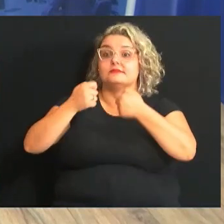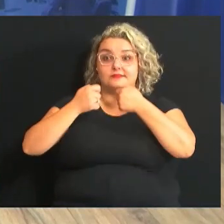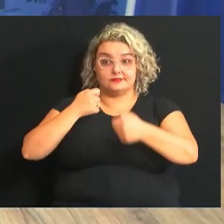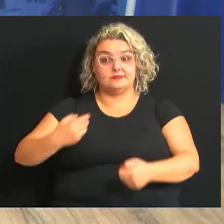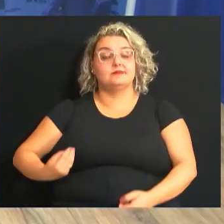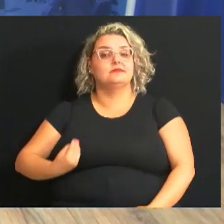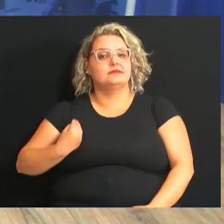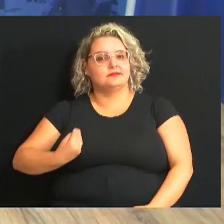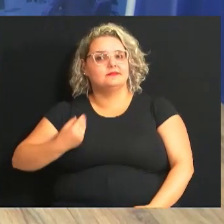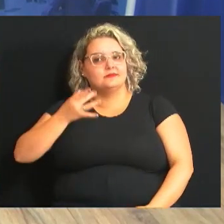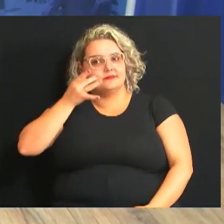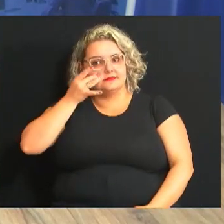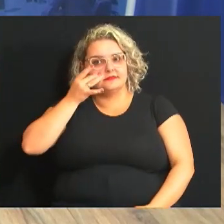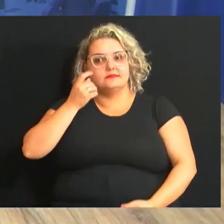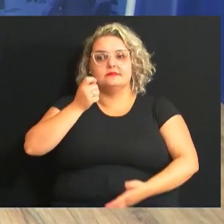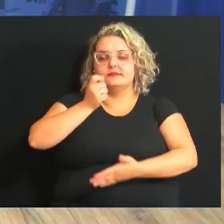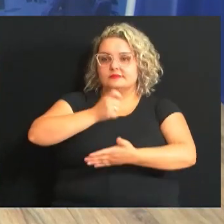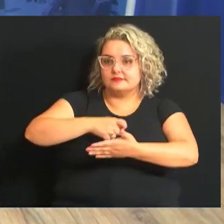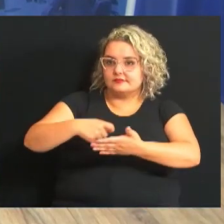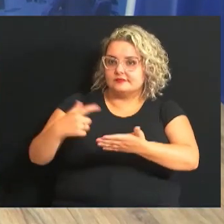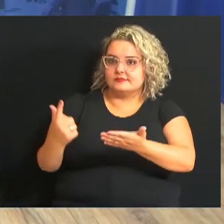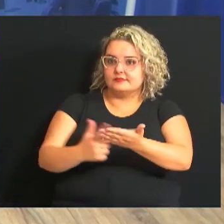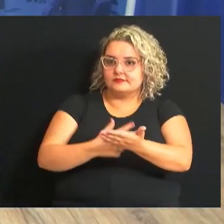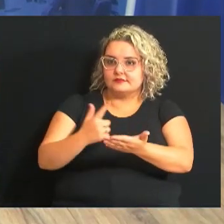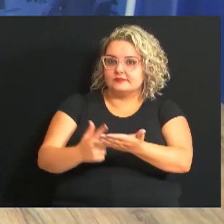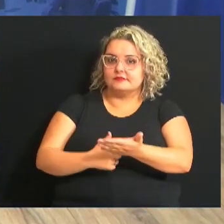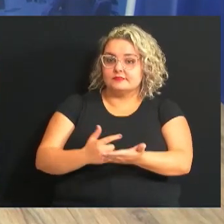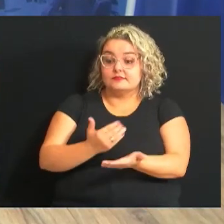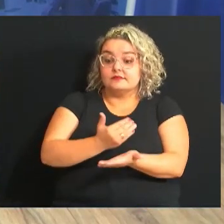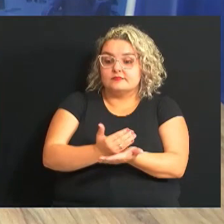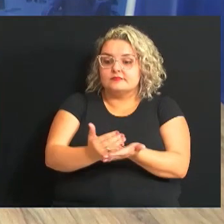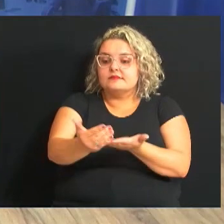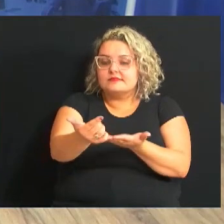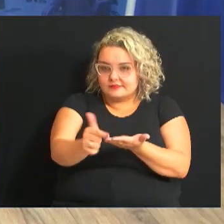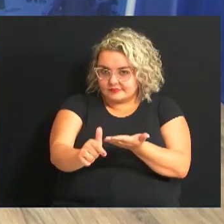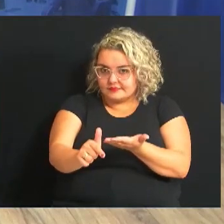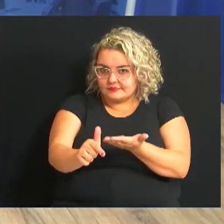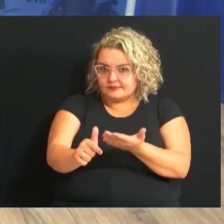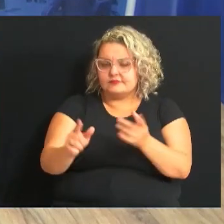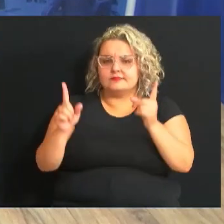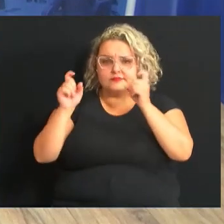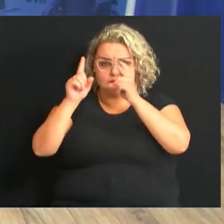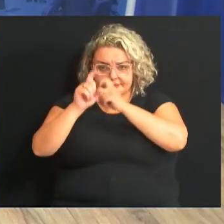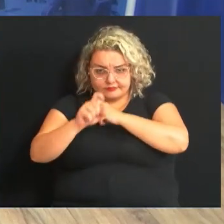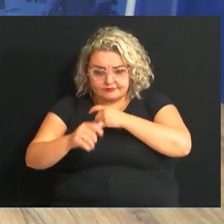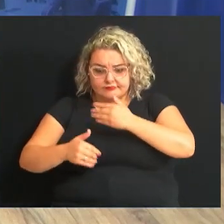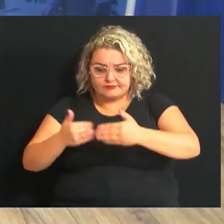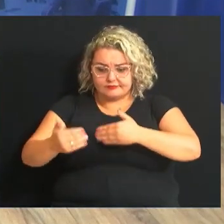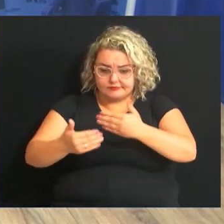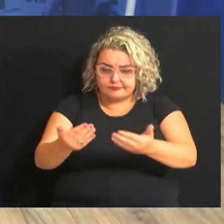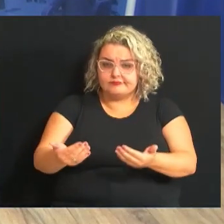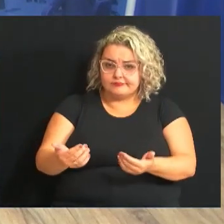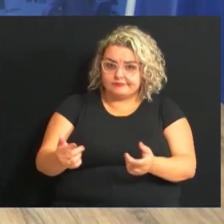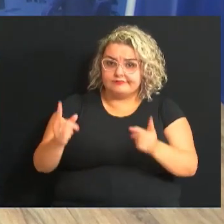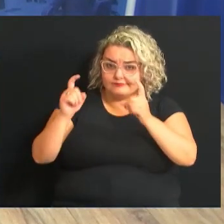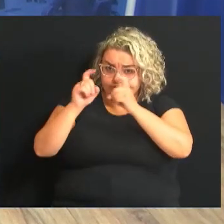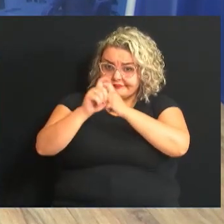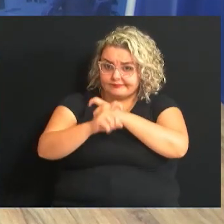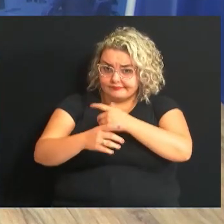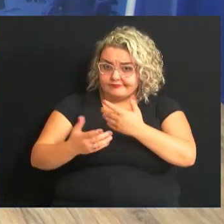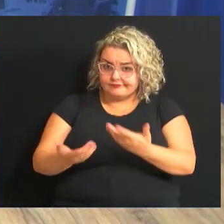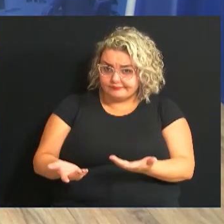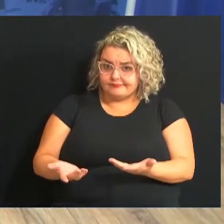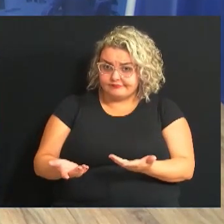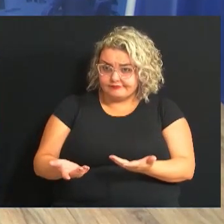com o autor do livro Recomeço. Está passando por dificuldade, por crise, está com dificuldade aí para